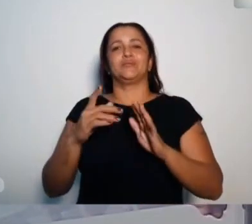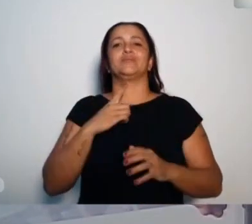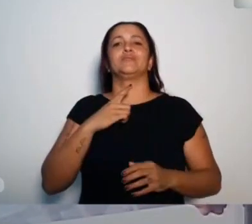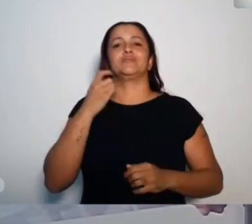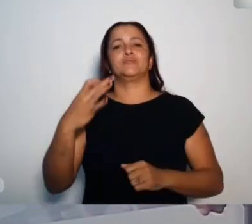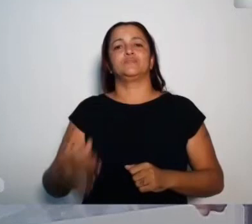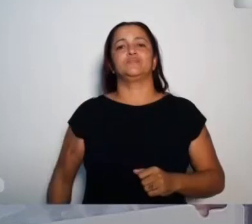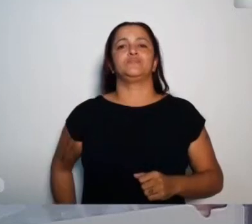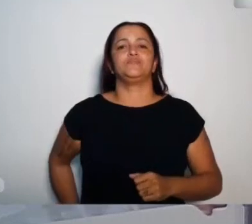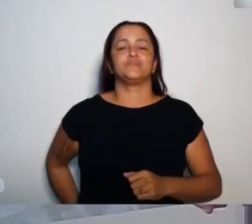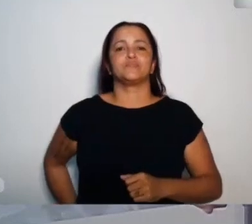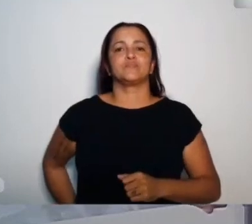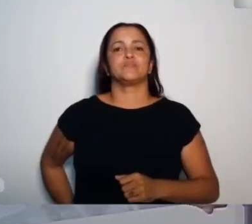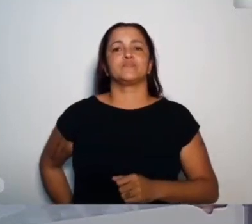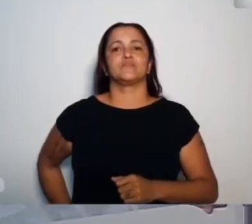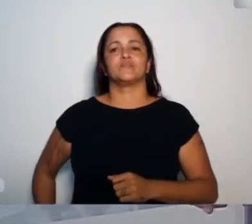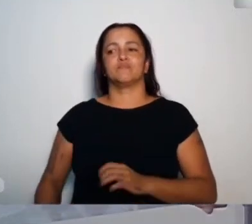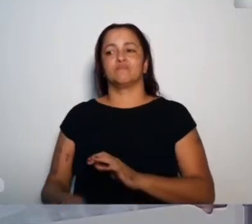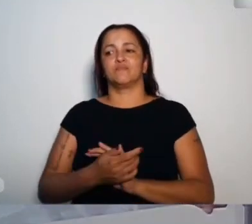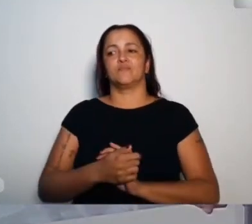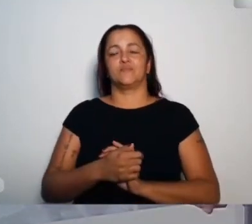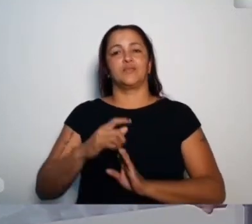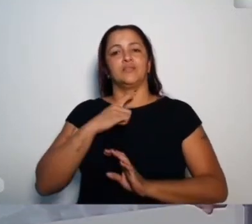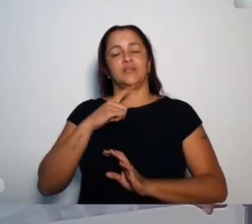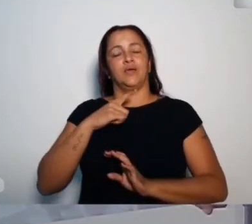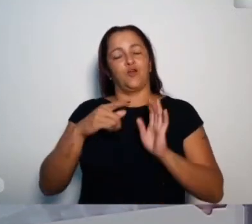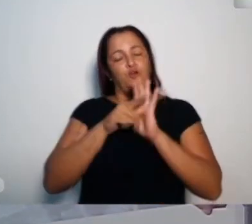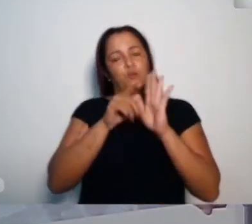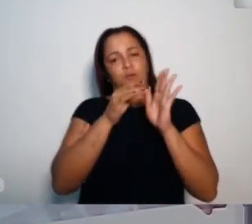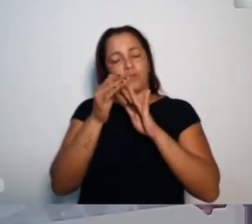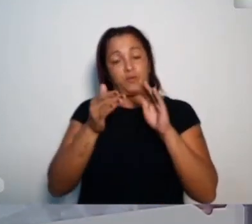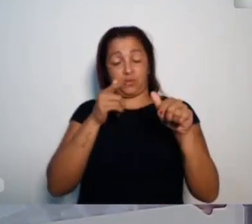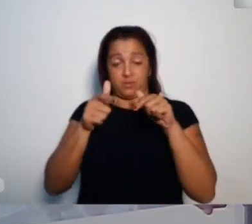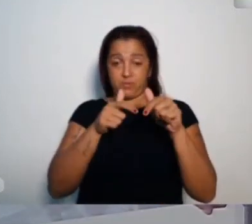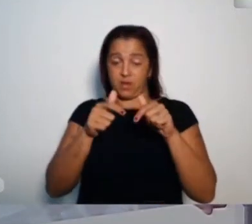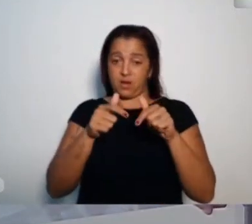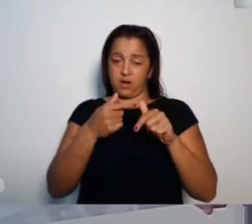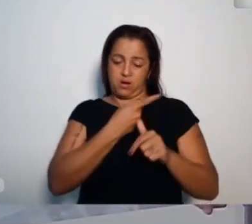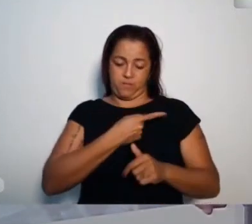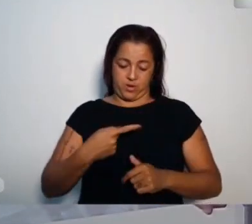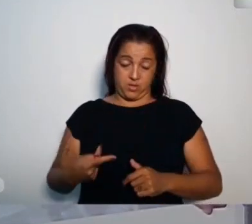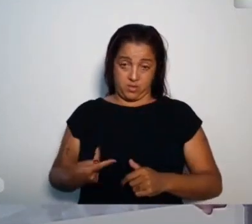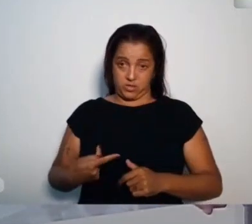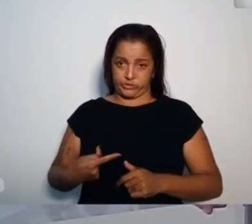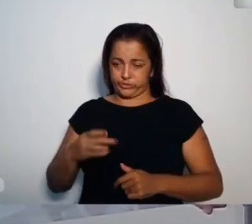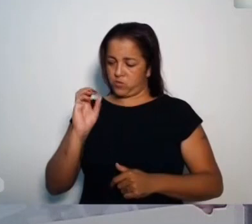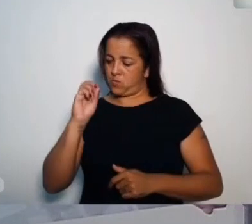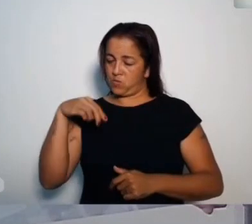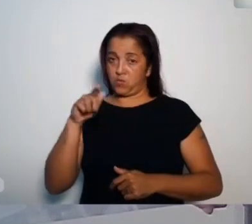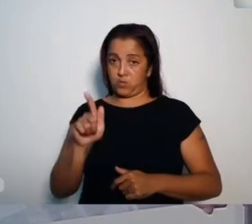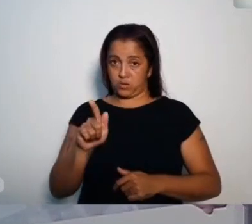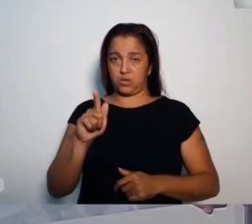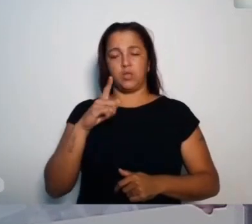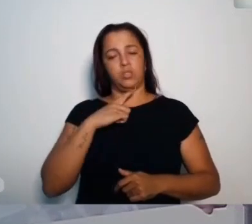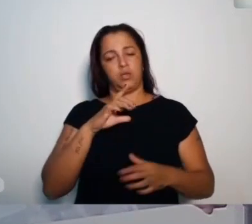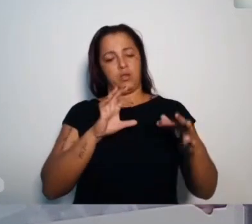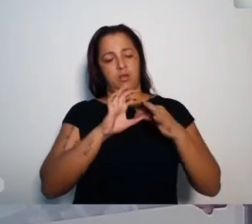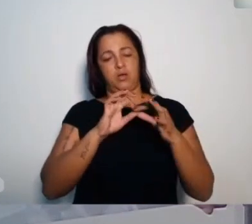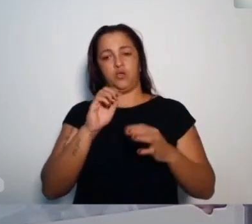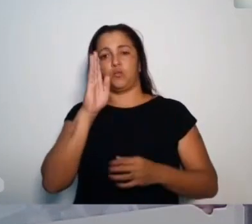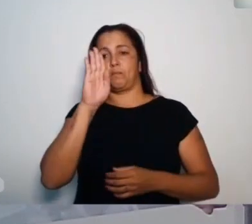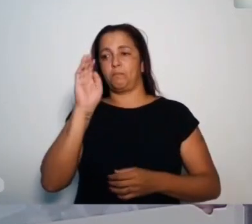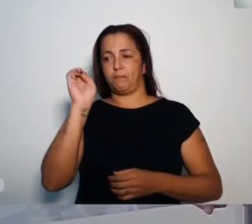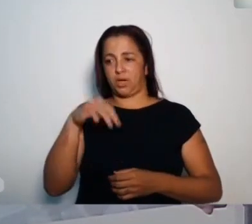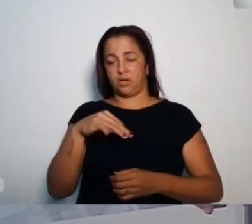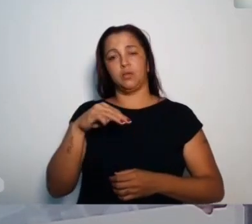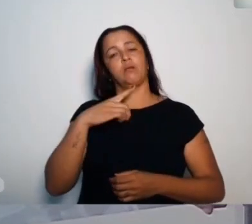Queria agradecer aqui na plateia o presidente da ONG Liga do Bem, seu